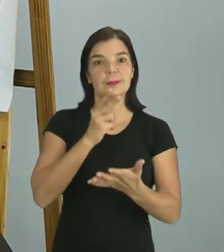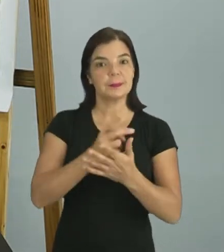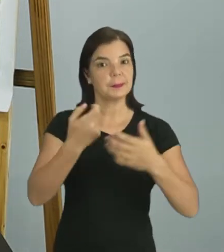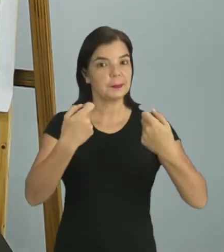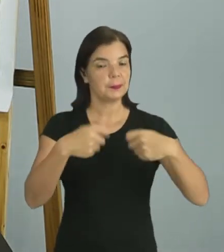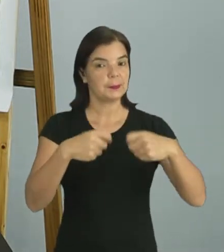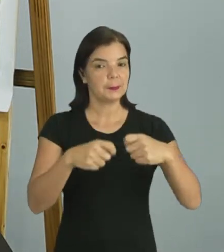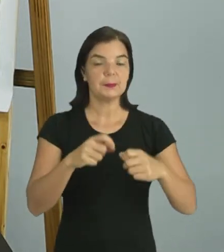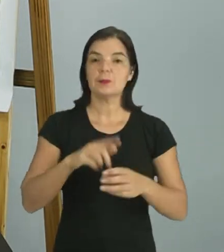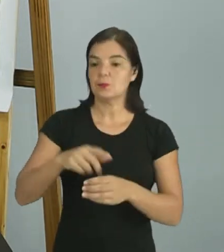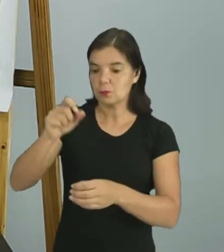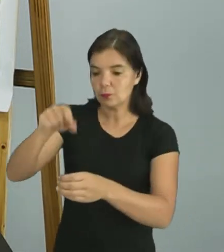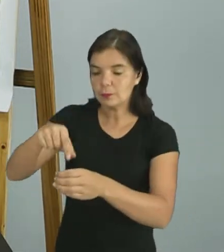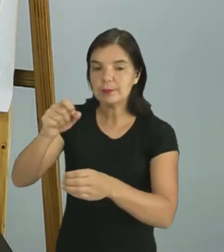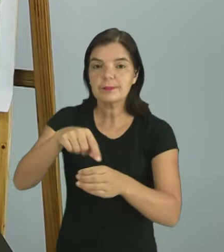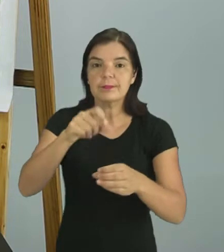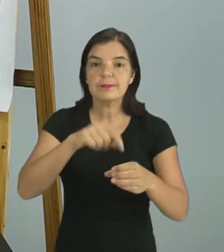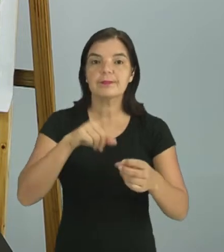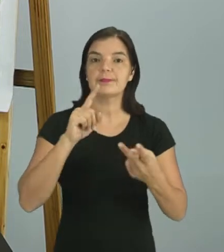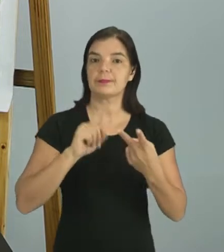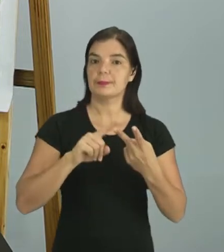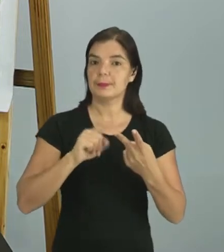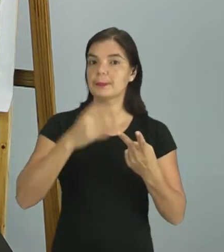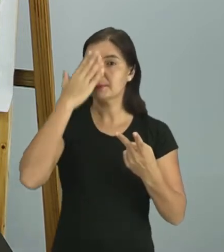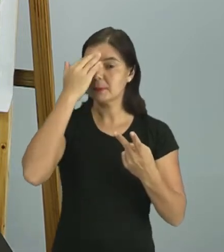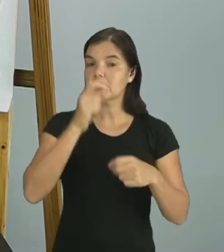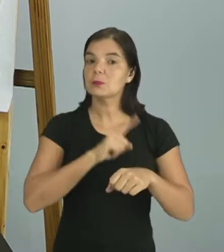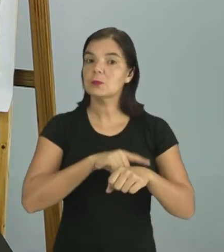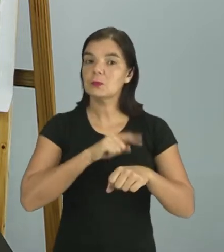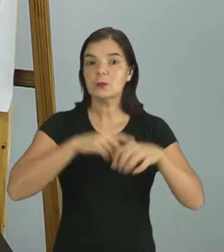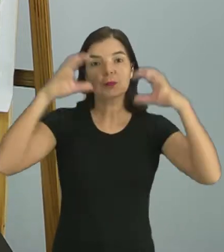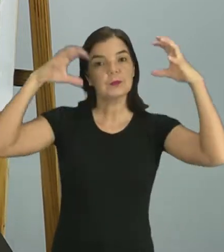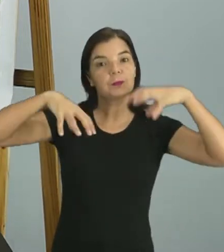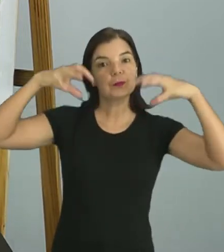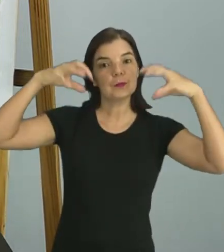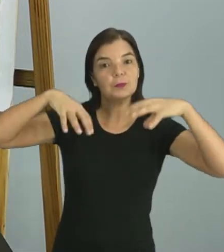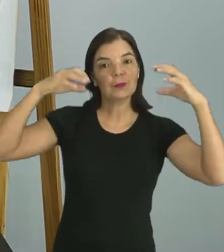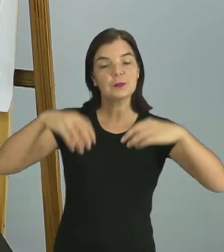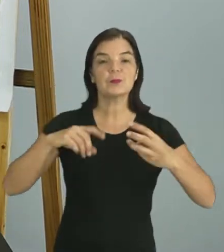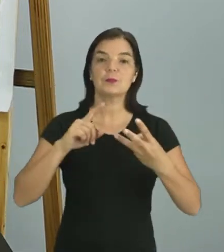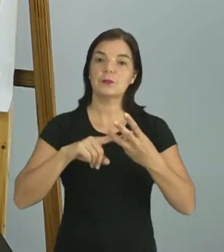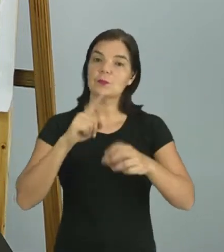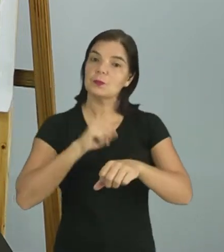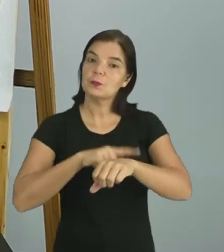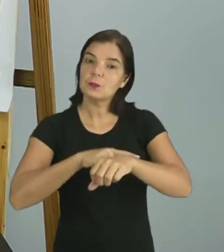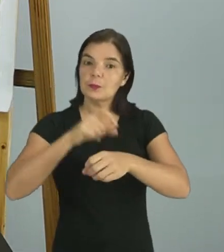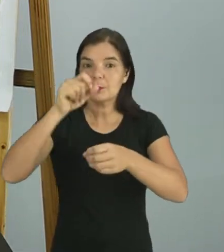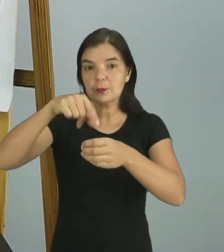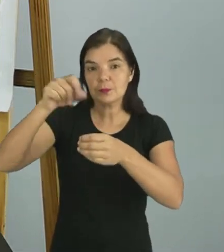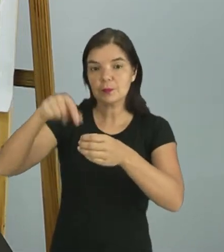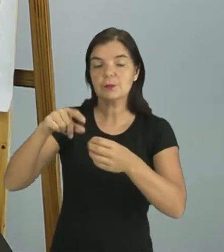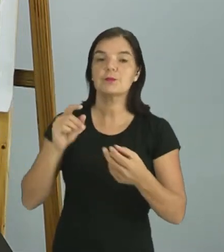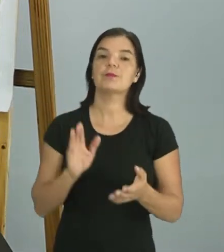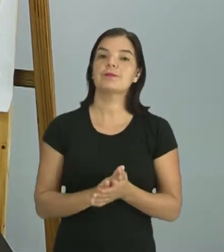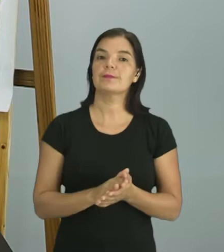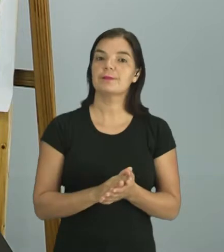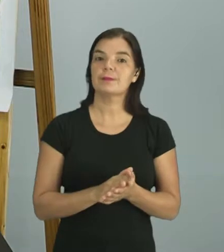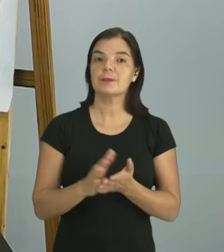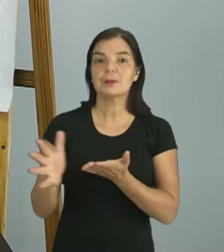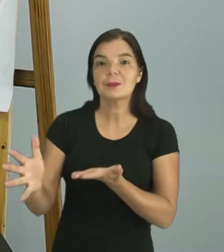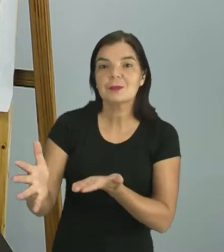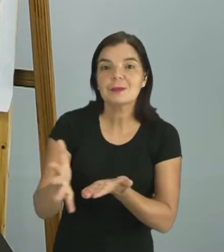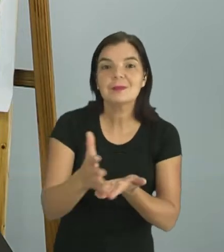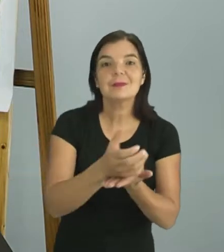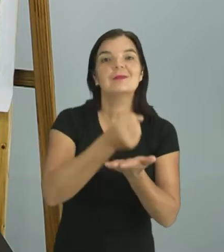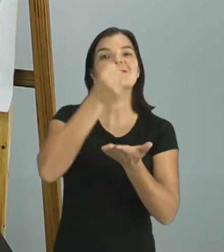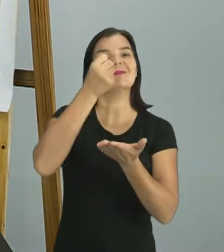precisou plantar, precisava saber o momento de chuva, o momento de plantar, o momento de